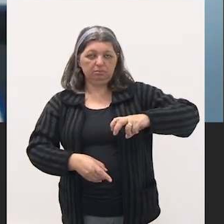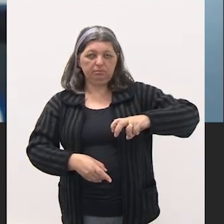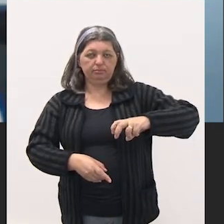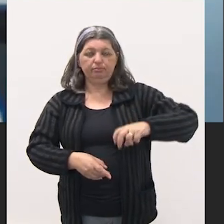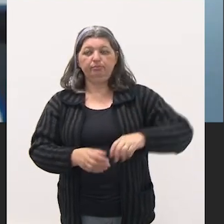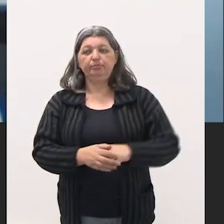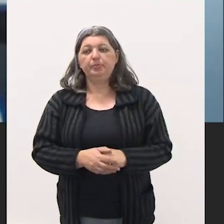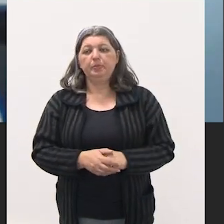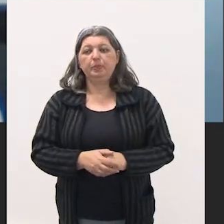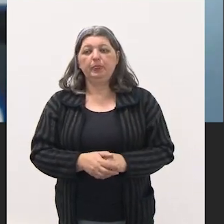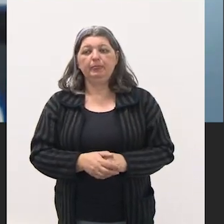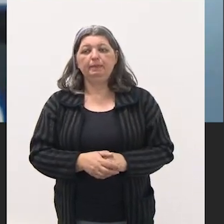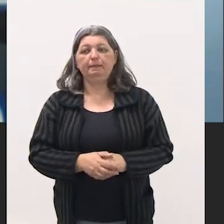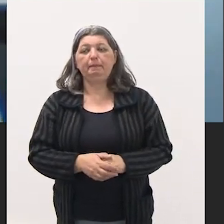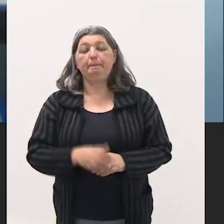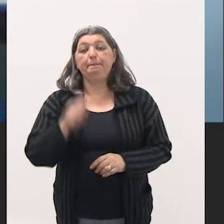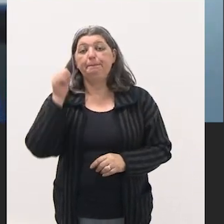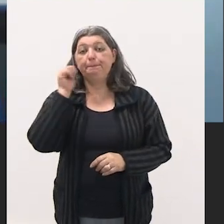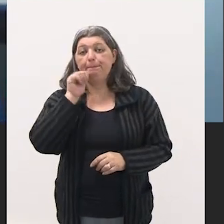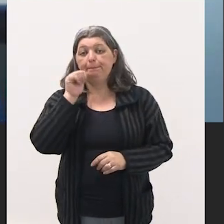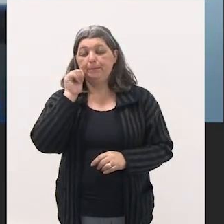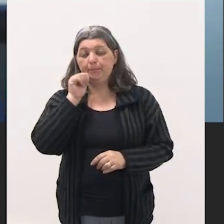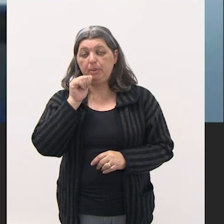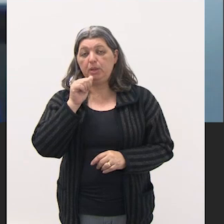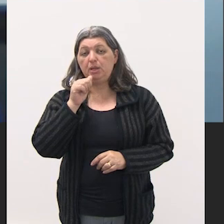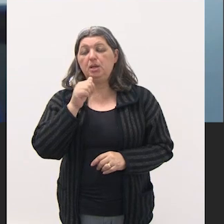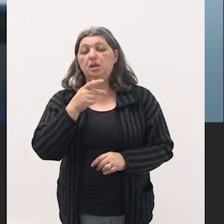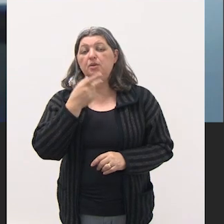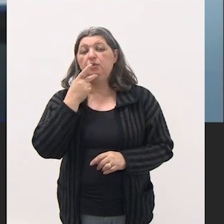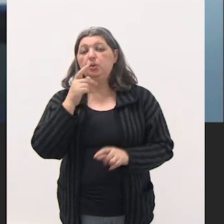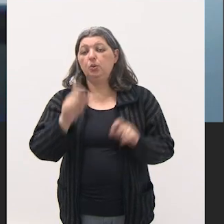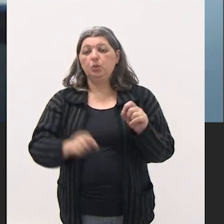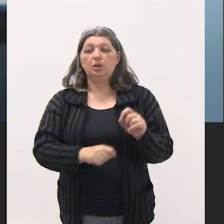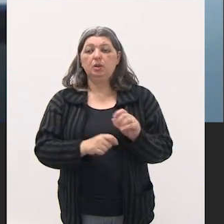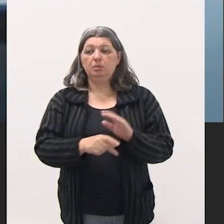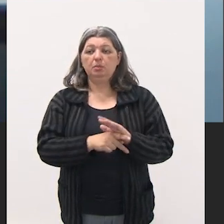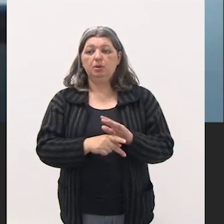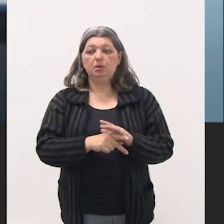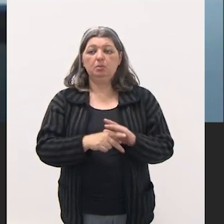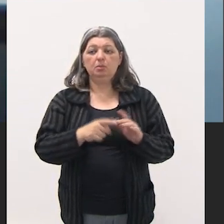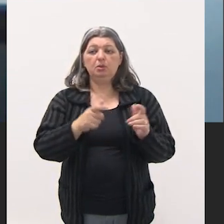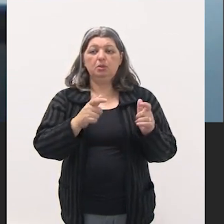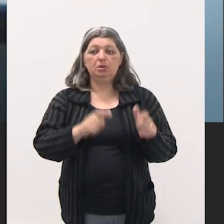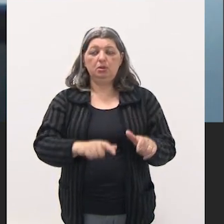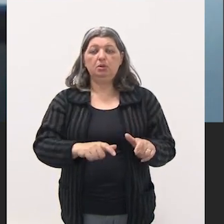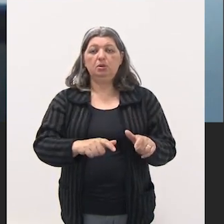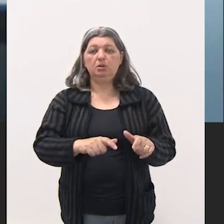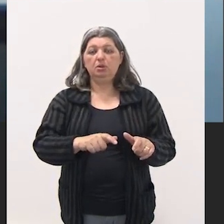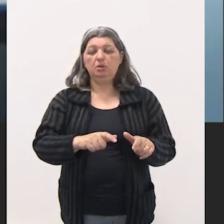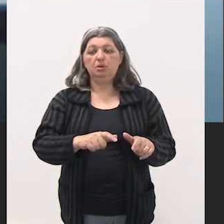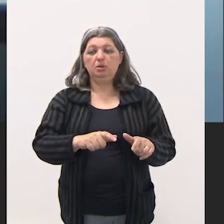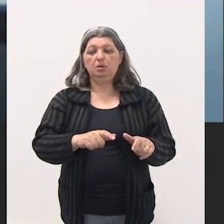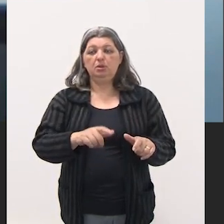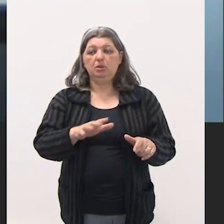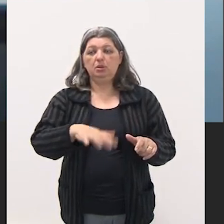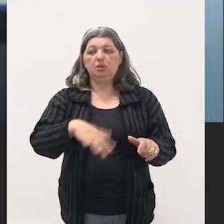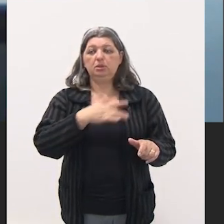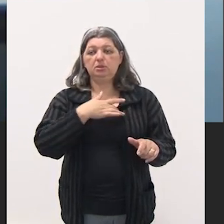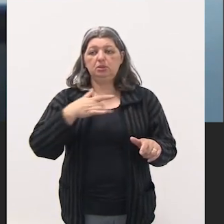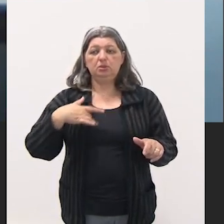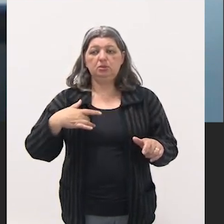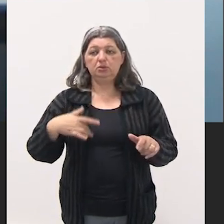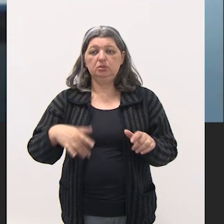que ela foi numa unidade de saúde e nessa unidade de saúde falaram para ela para fazer o Papa Nicolau